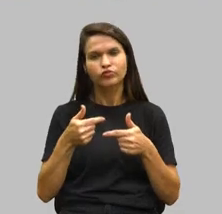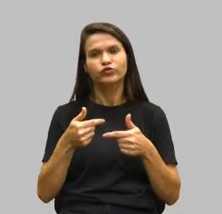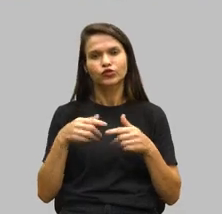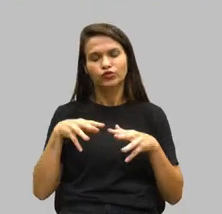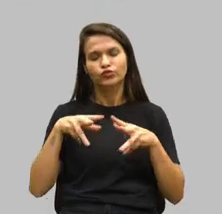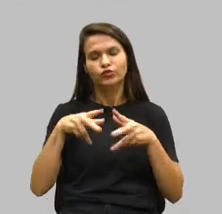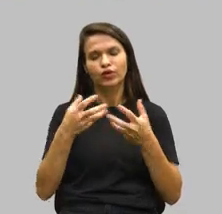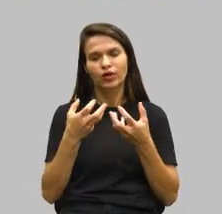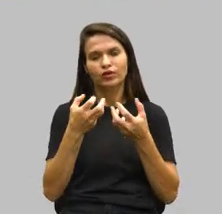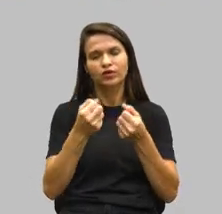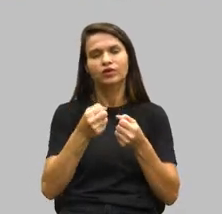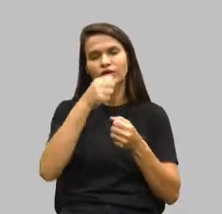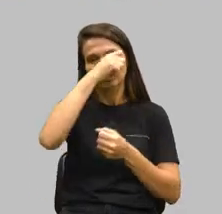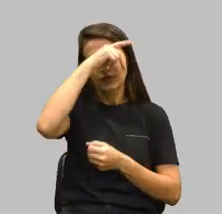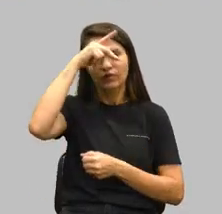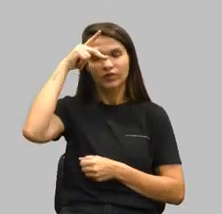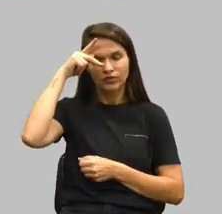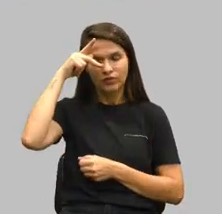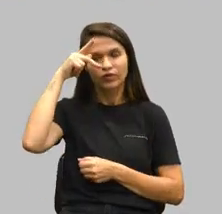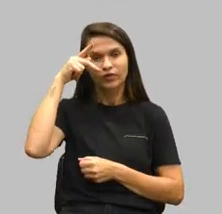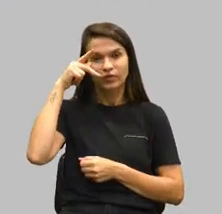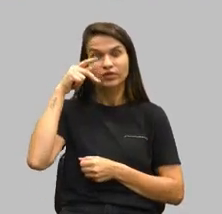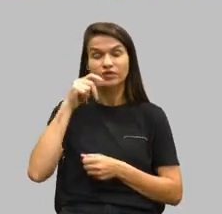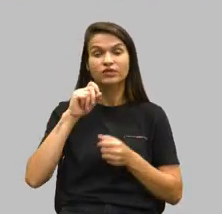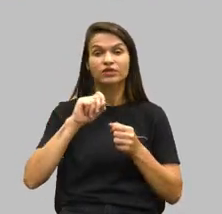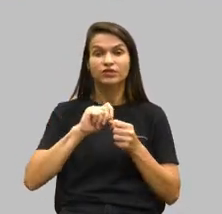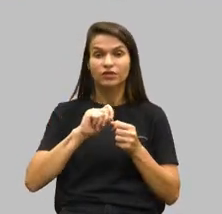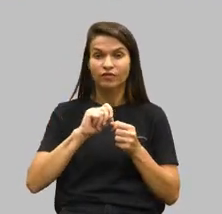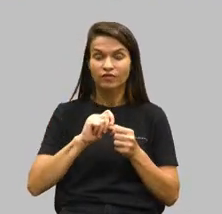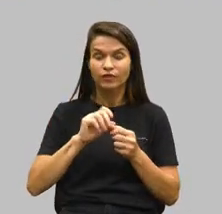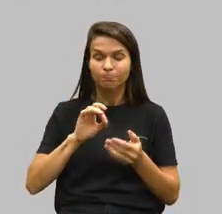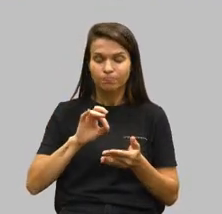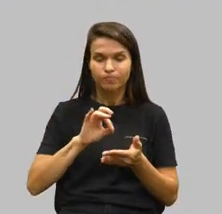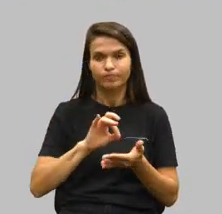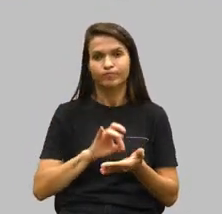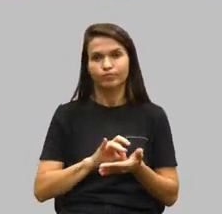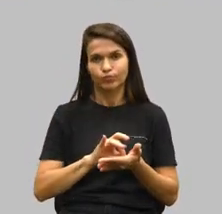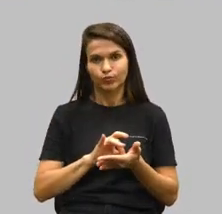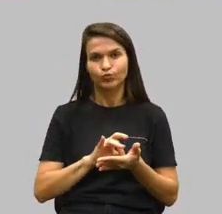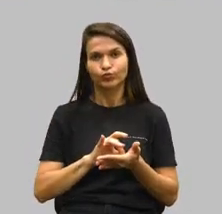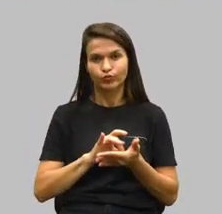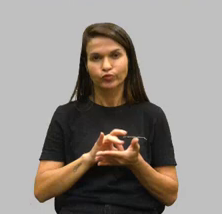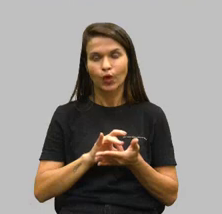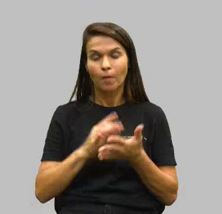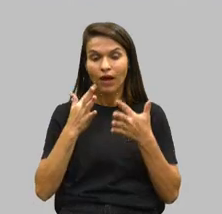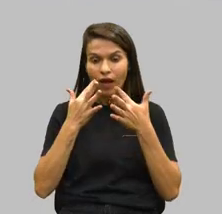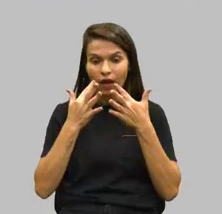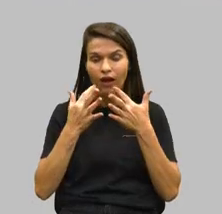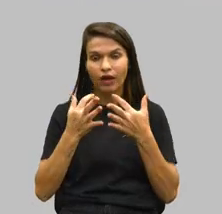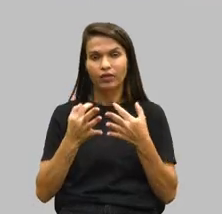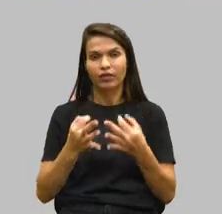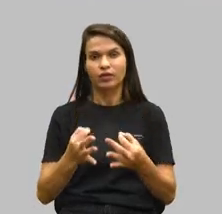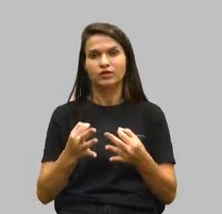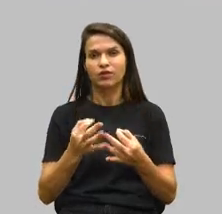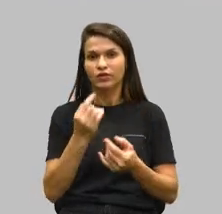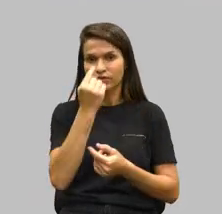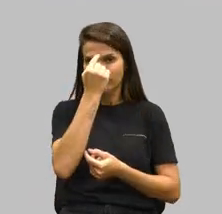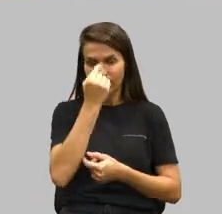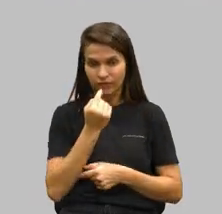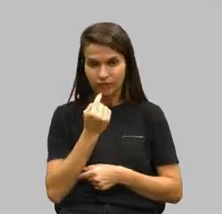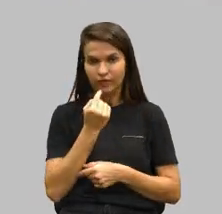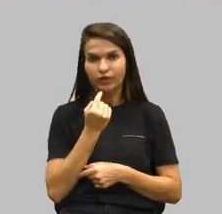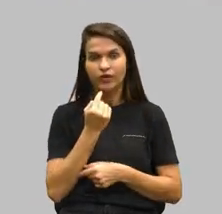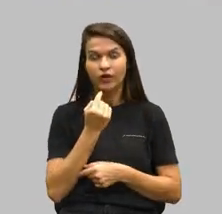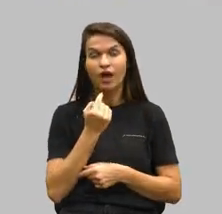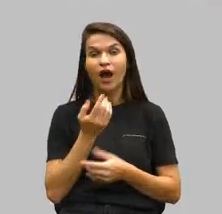à prefeituras para que seja feito eh um uma atenção a esse perfil e eu tô